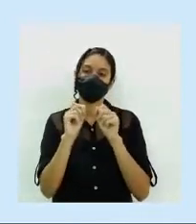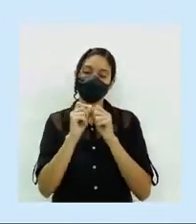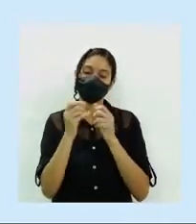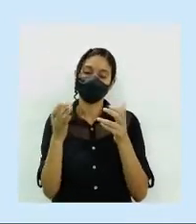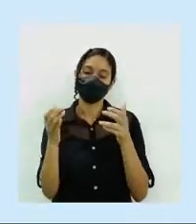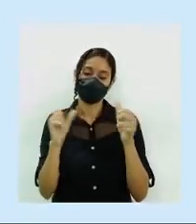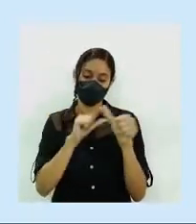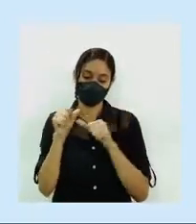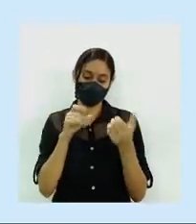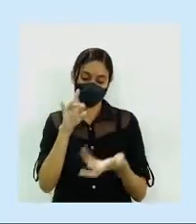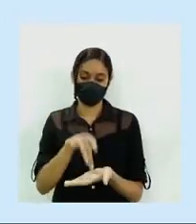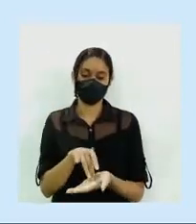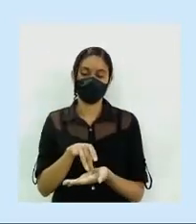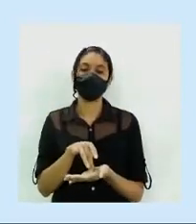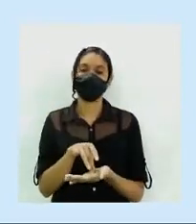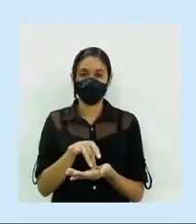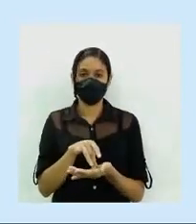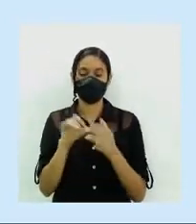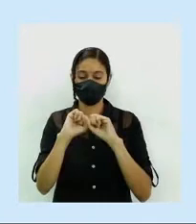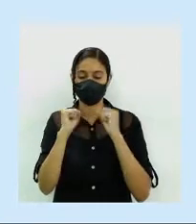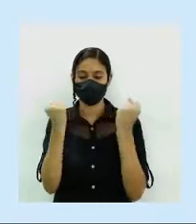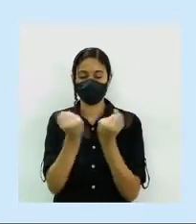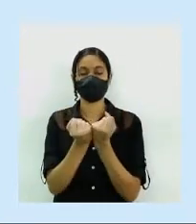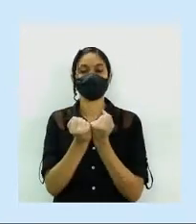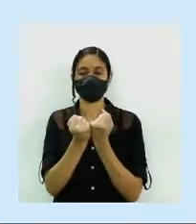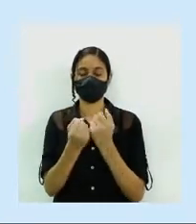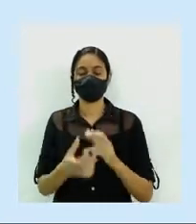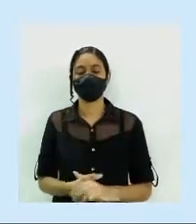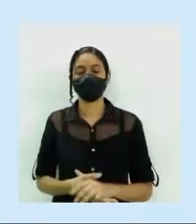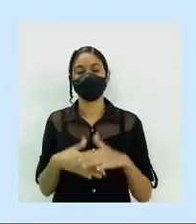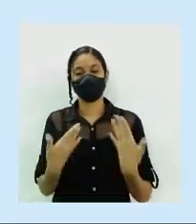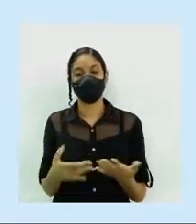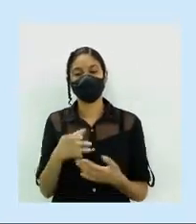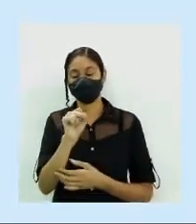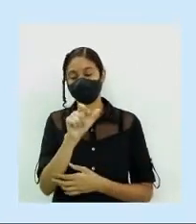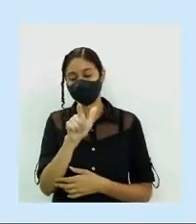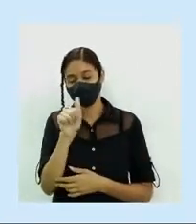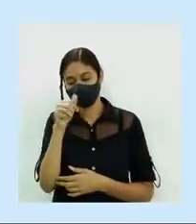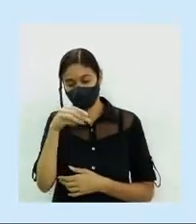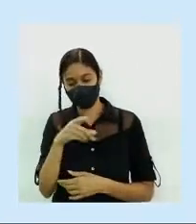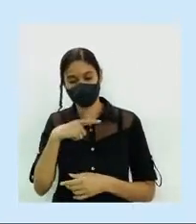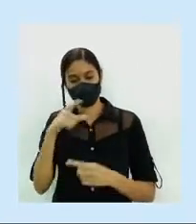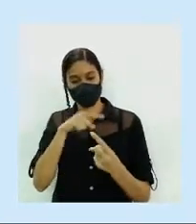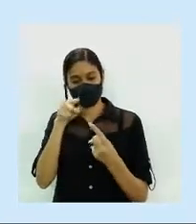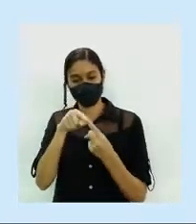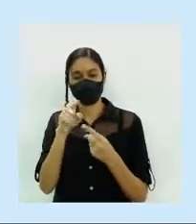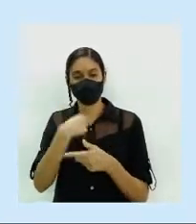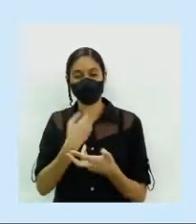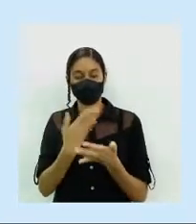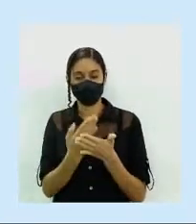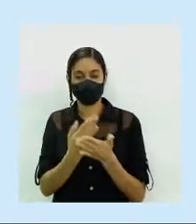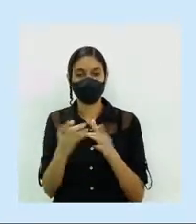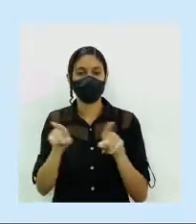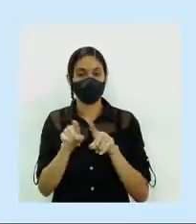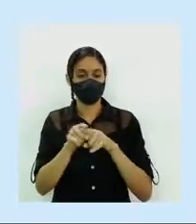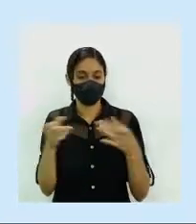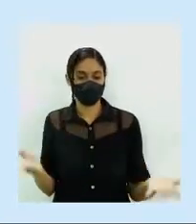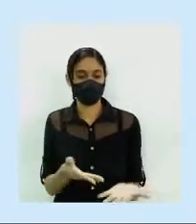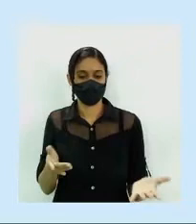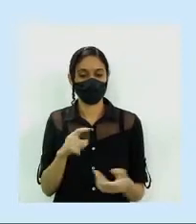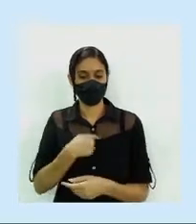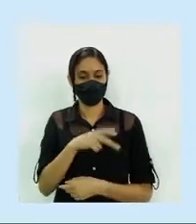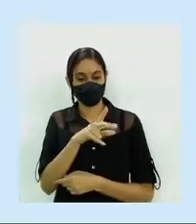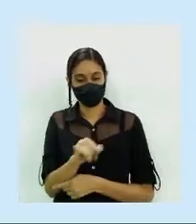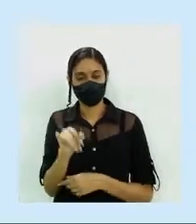modificam realmente a realidade da sociedade. Então, o slam tem esse objetivo e a nossa aula de hoje também. A gente